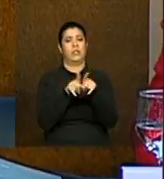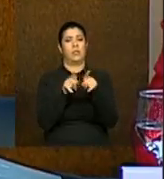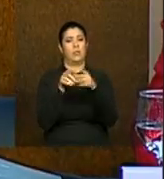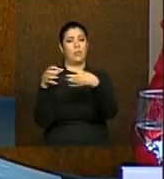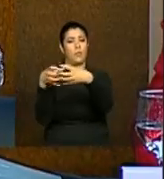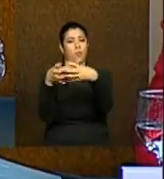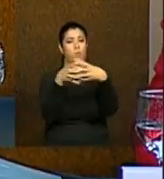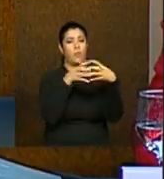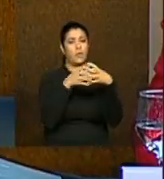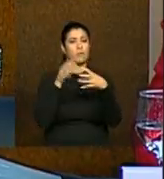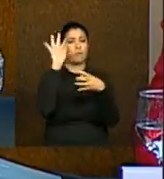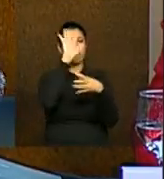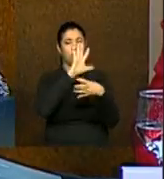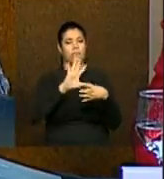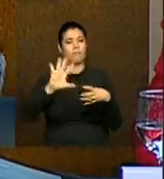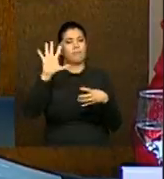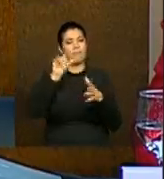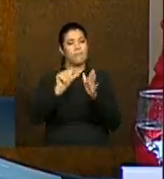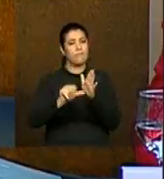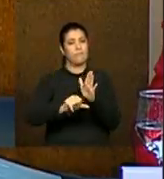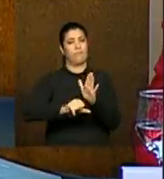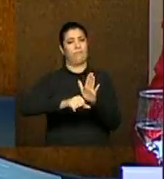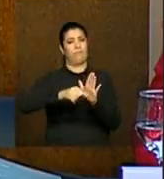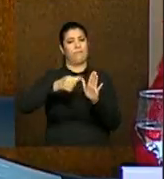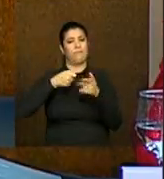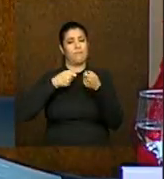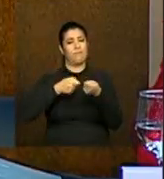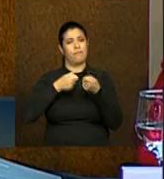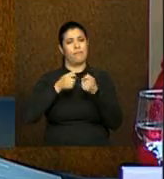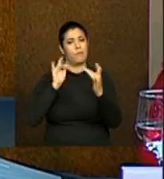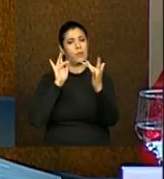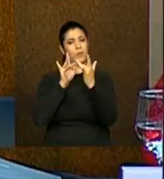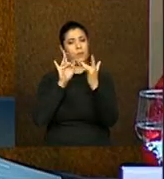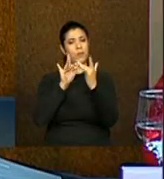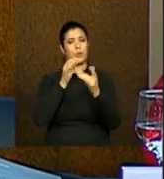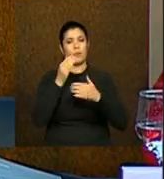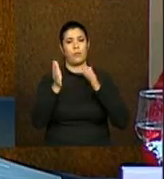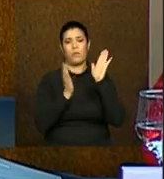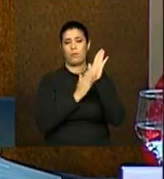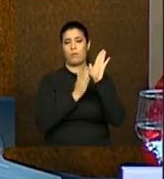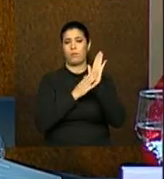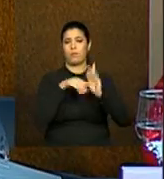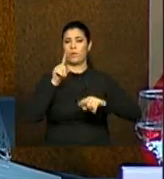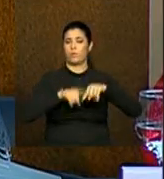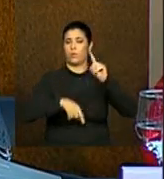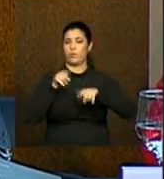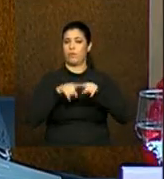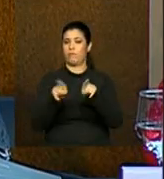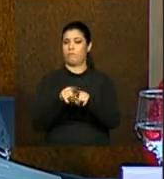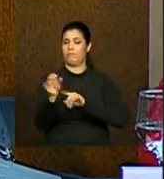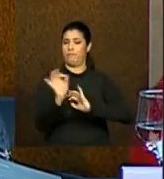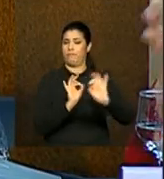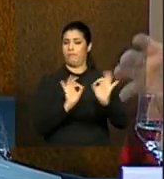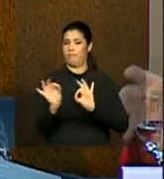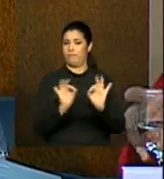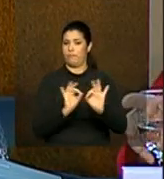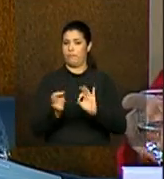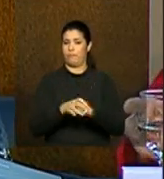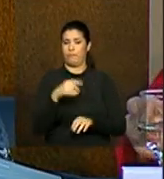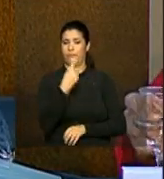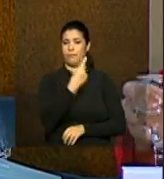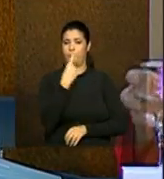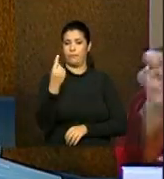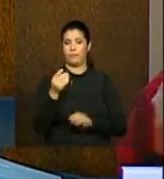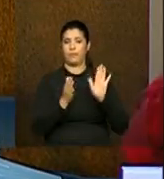foi a primeira tentativa de conciliar essas propostas com as propostas, os instrumentos de planejamento, as propostas